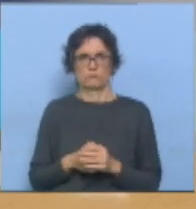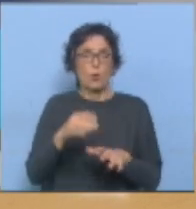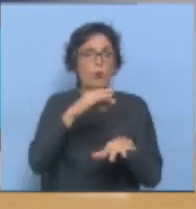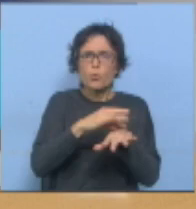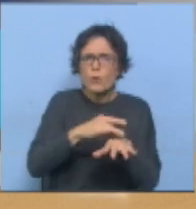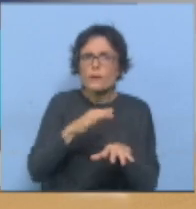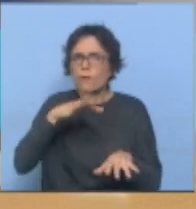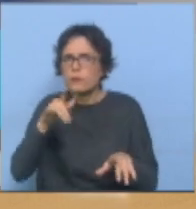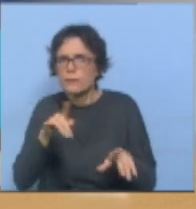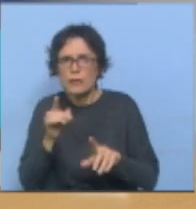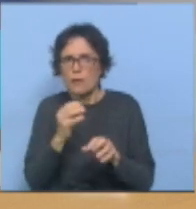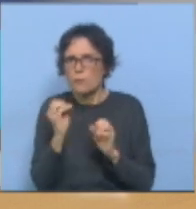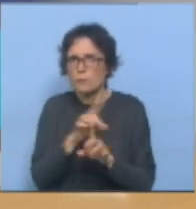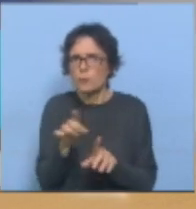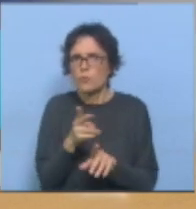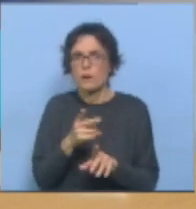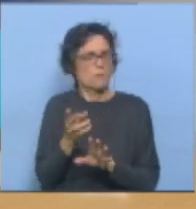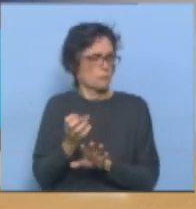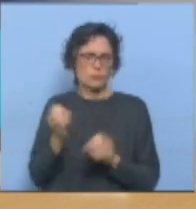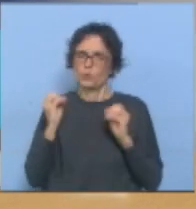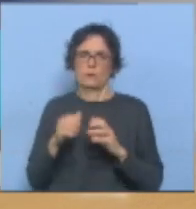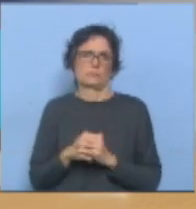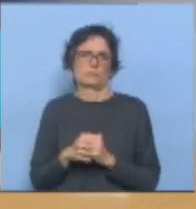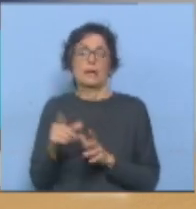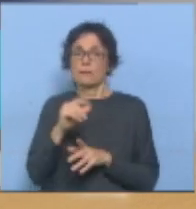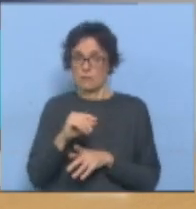Nunca. E mesmo trabalhando na área da depressão,